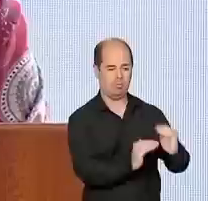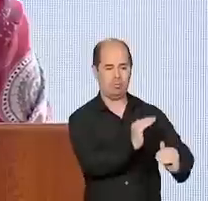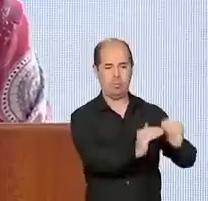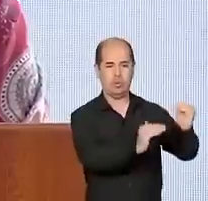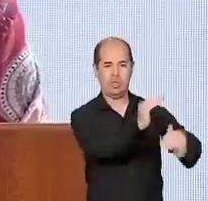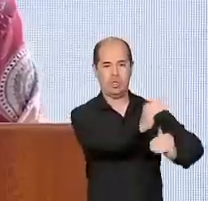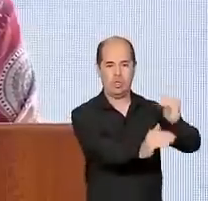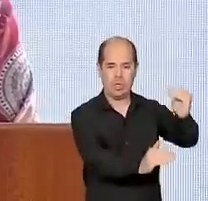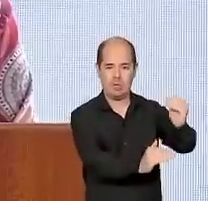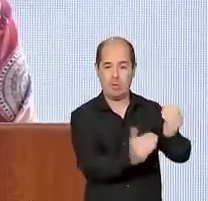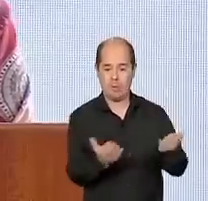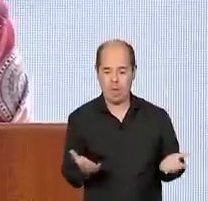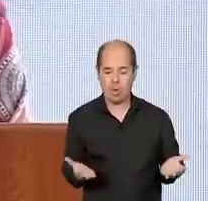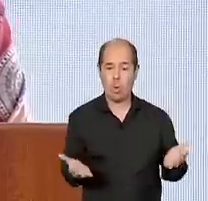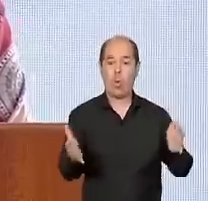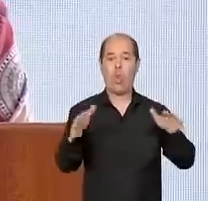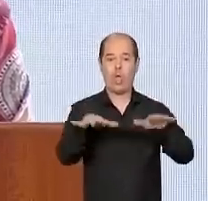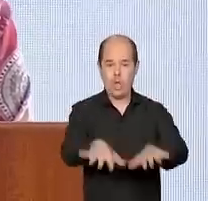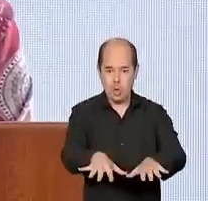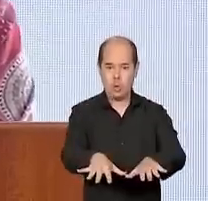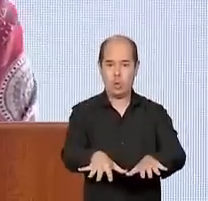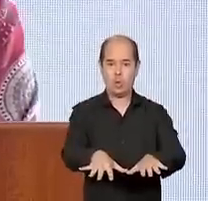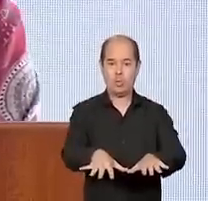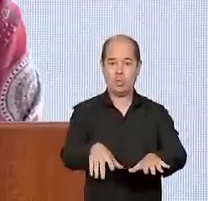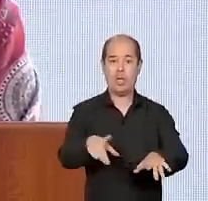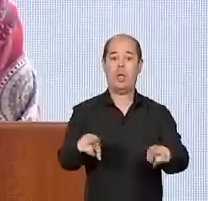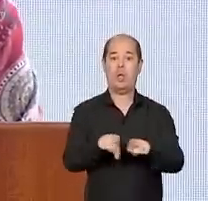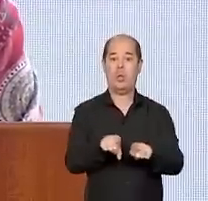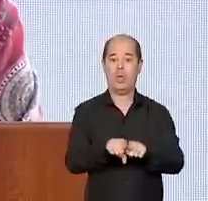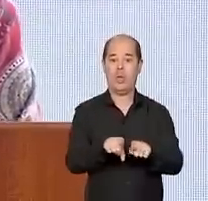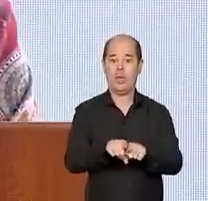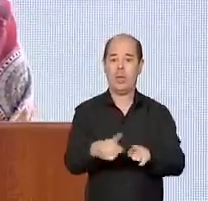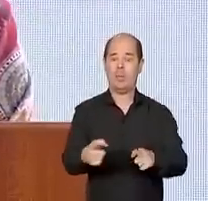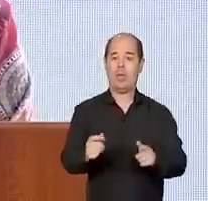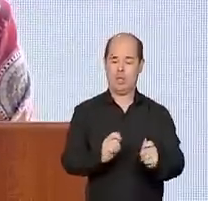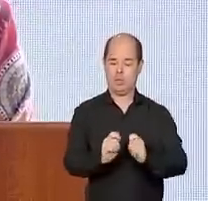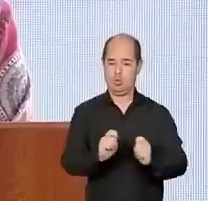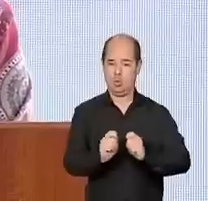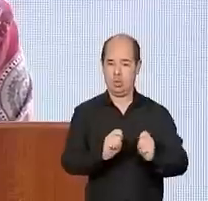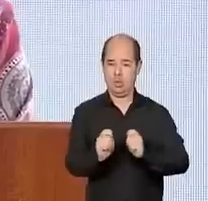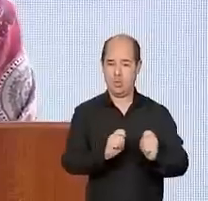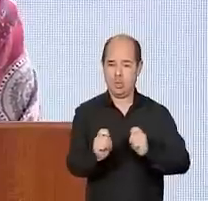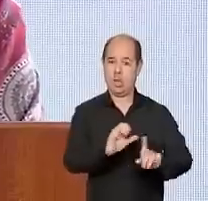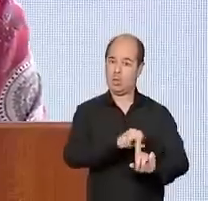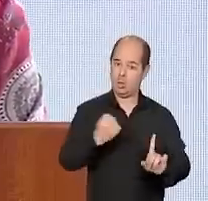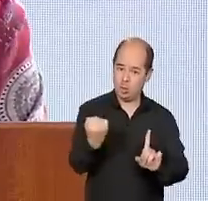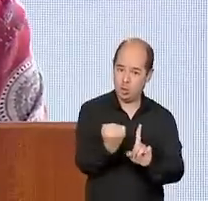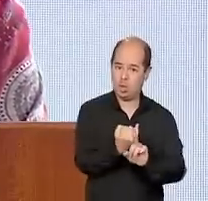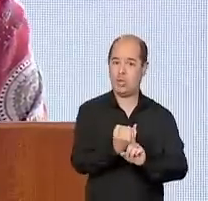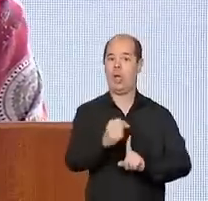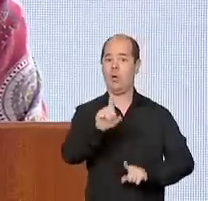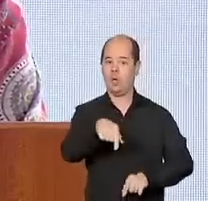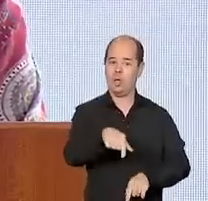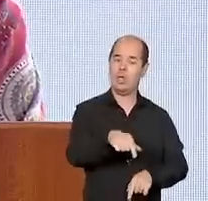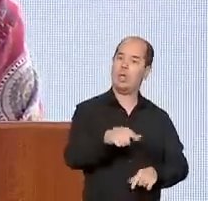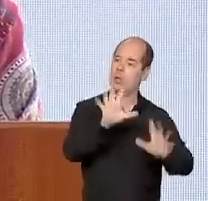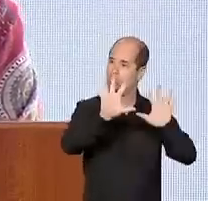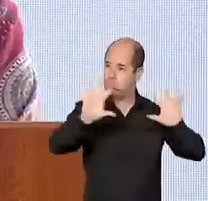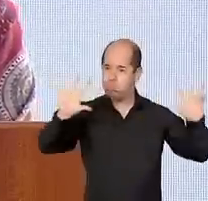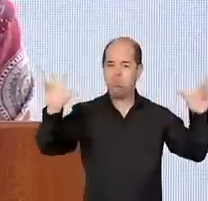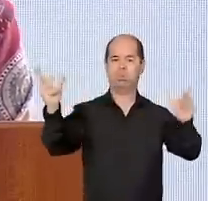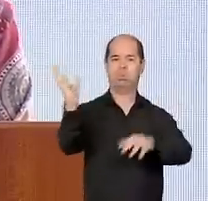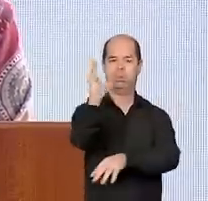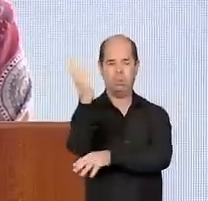a inclusão na nossa sociedade, com sustentabilidade social e ambiental, algo que o ministro